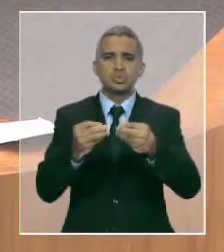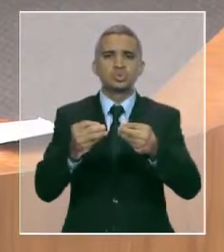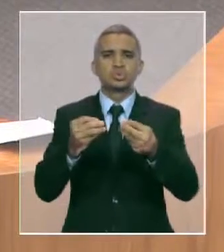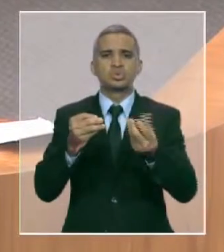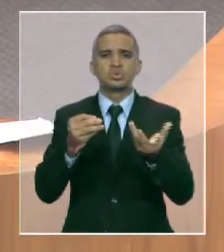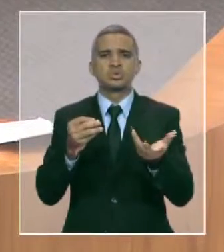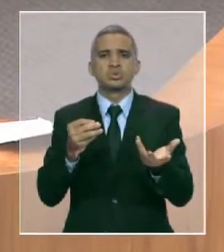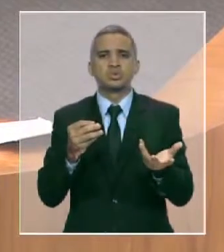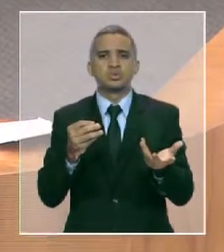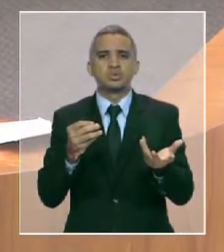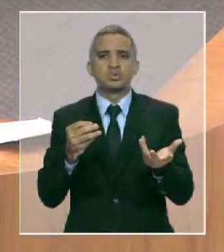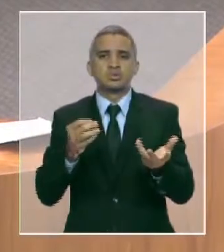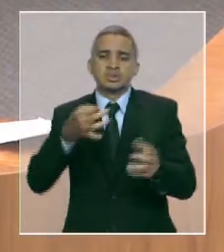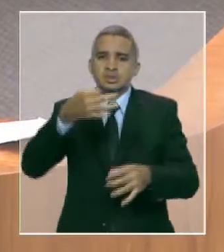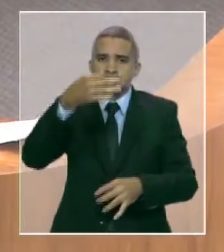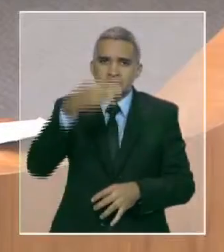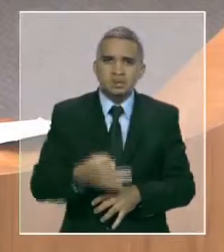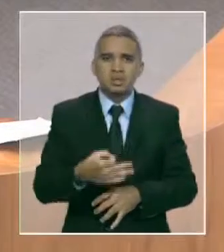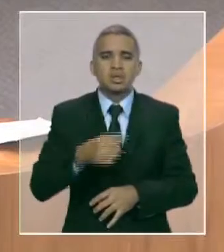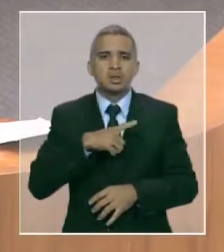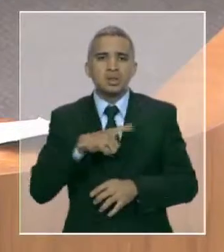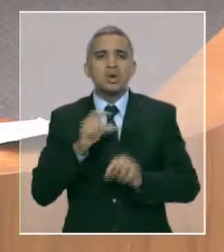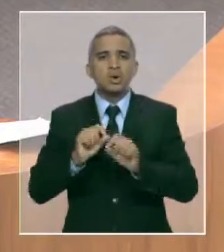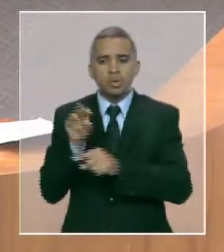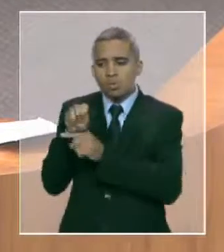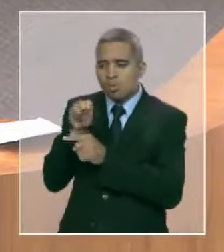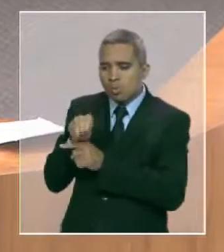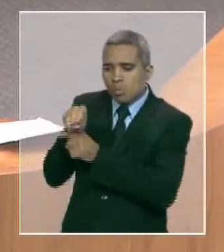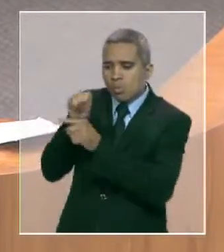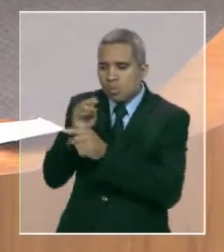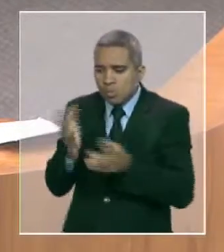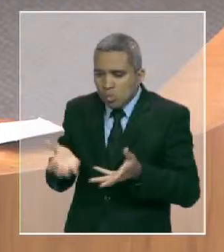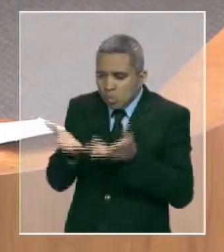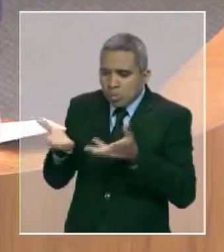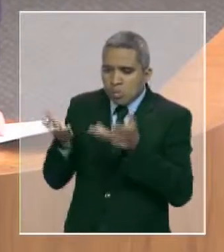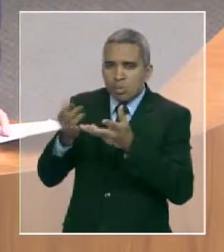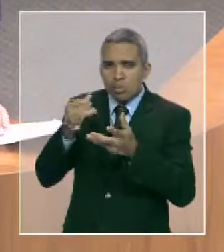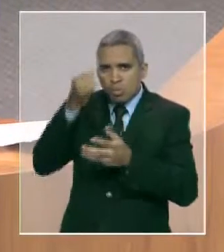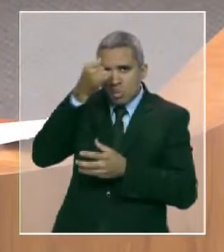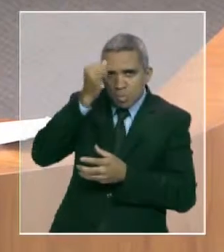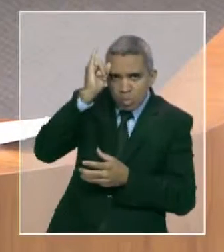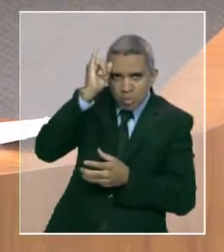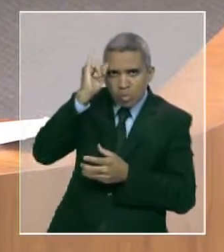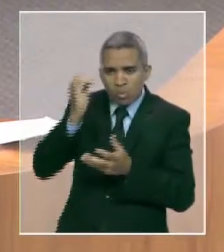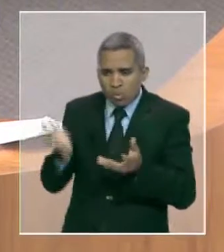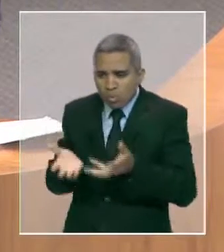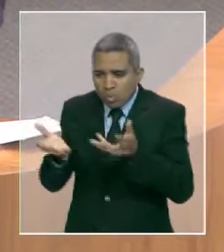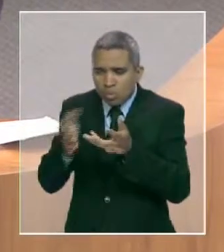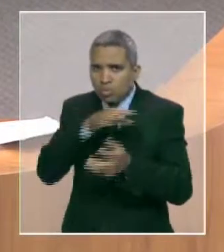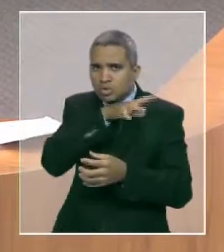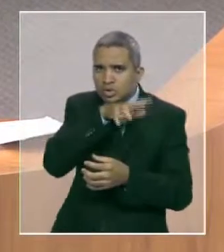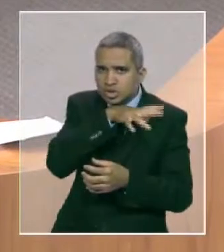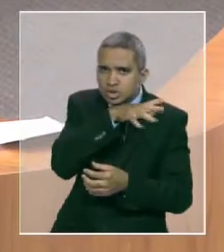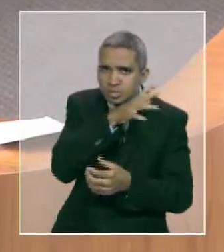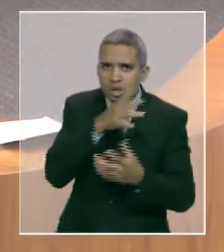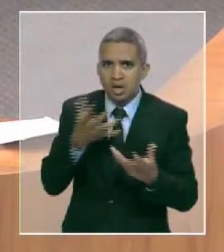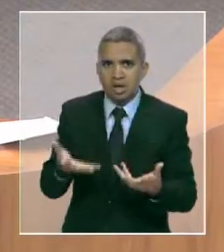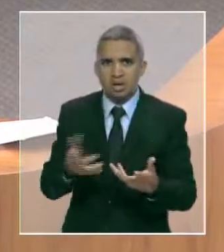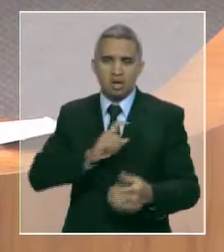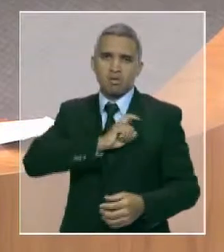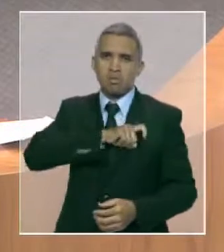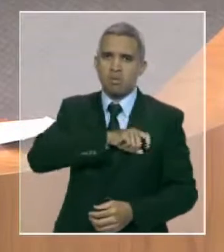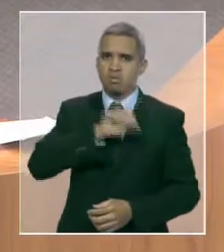vamos dizer assim, um manejo com gado, um manejo com os animais, para que não sejam maltratados esses animais. Então, o projeto de